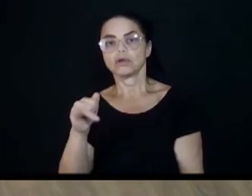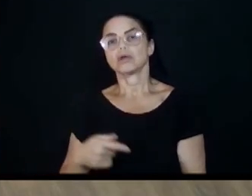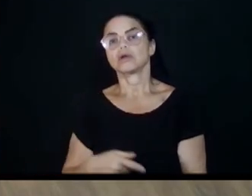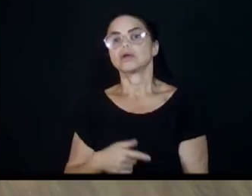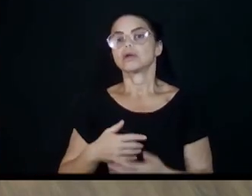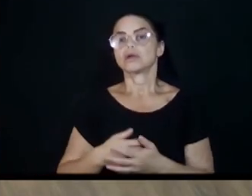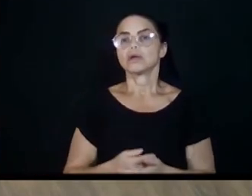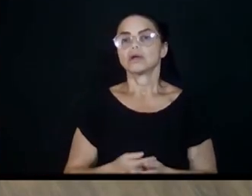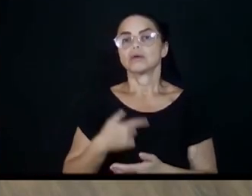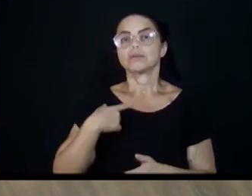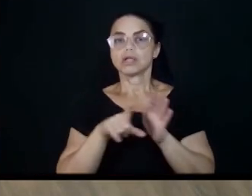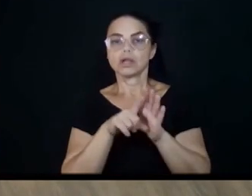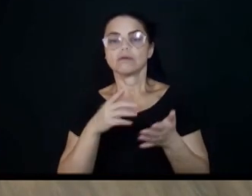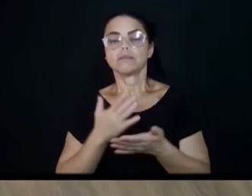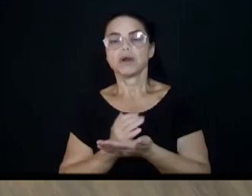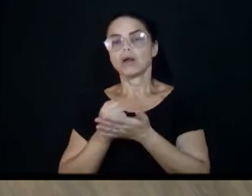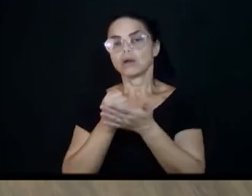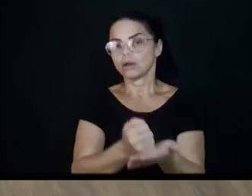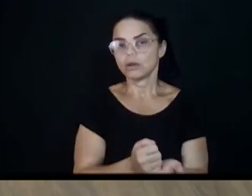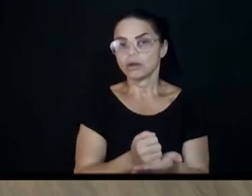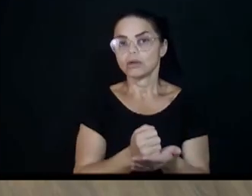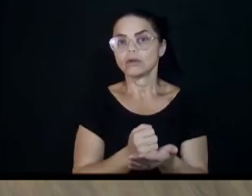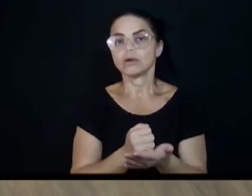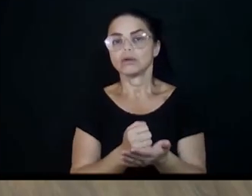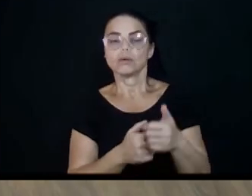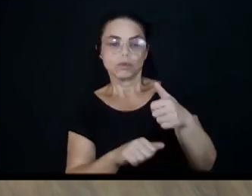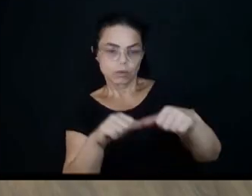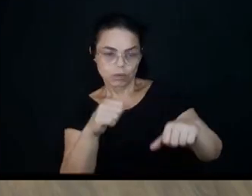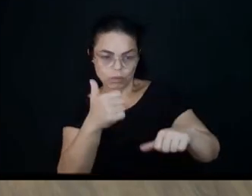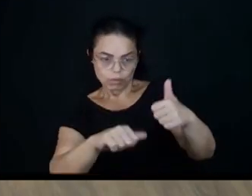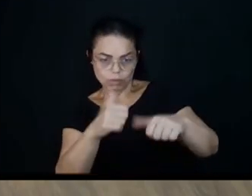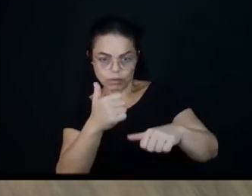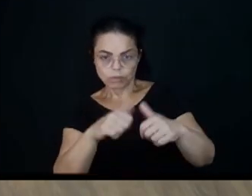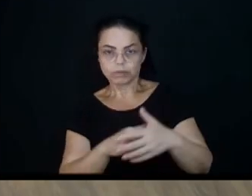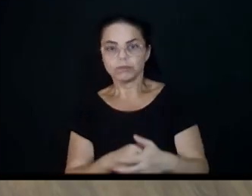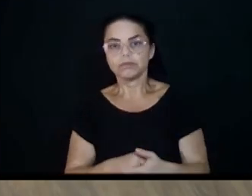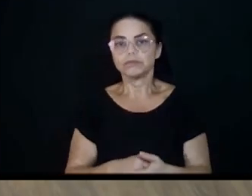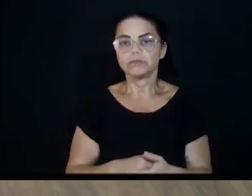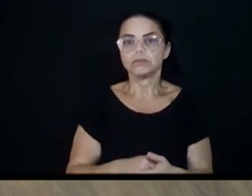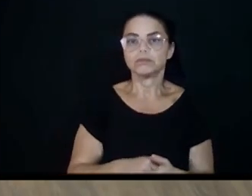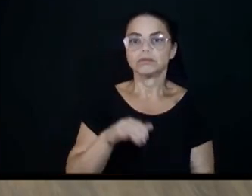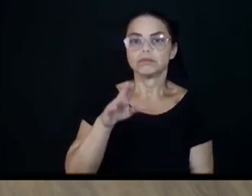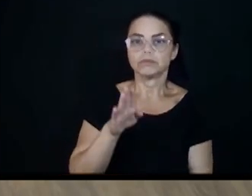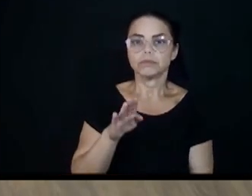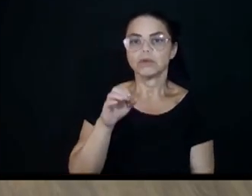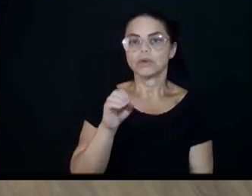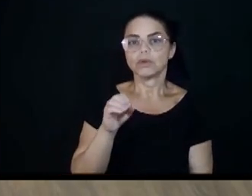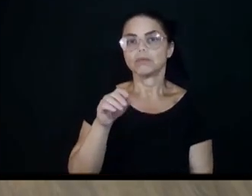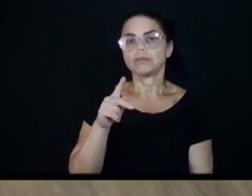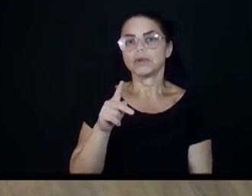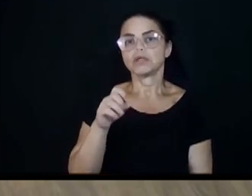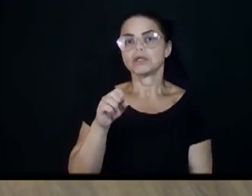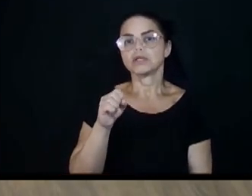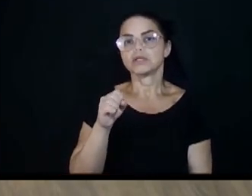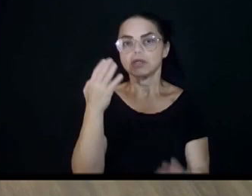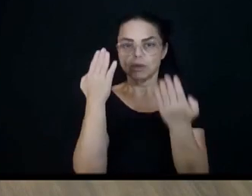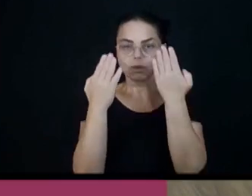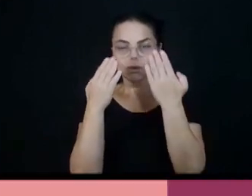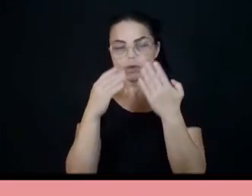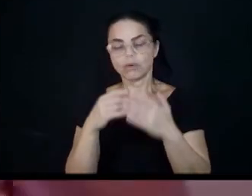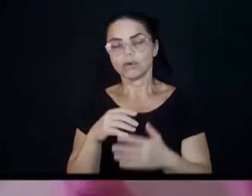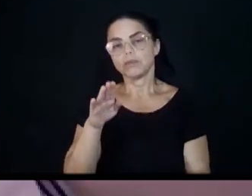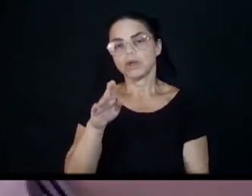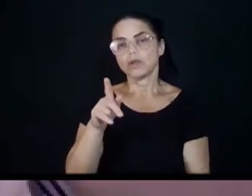ajudar, através dessa avaliação chamada biopsicossocial, ou seja, aonde não vai somente